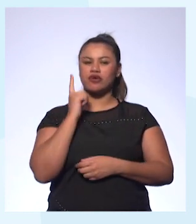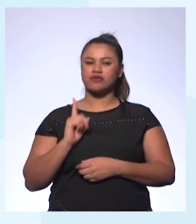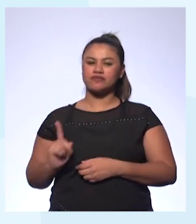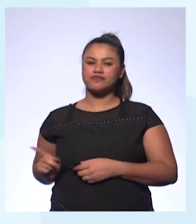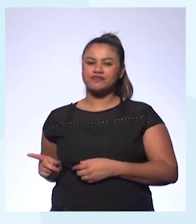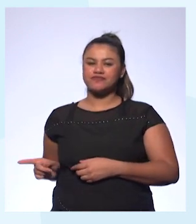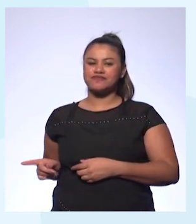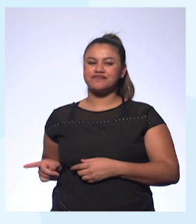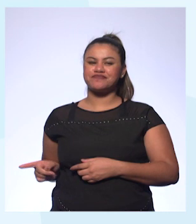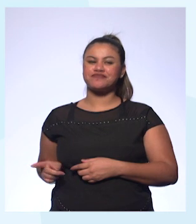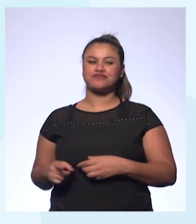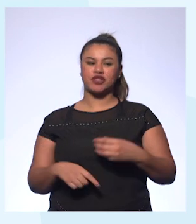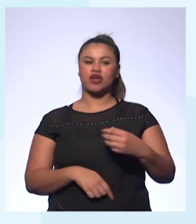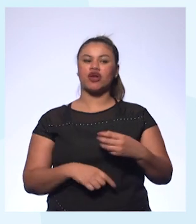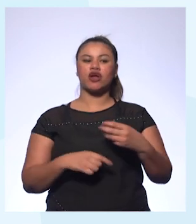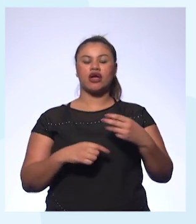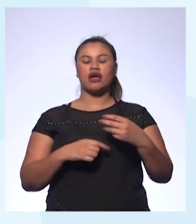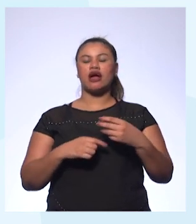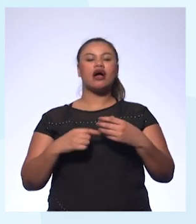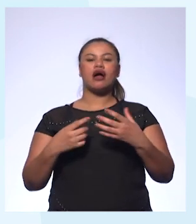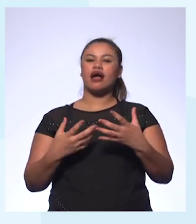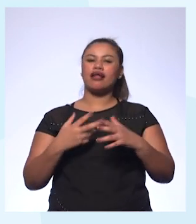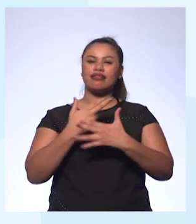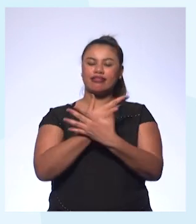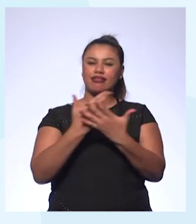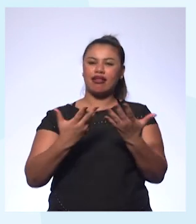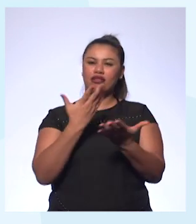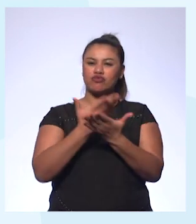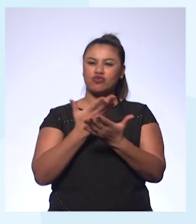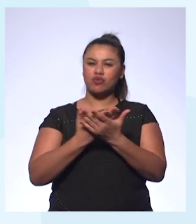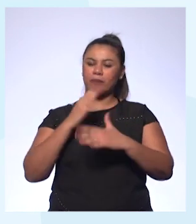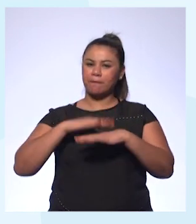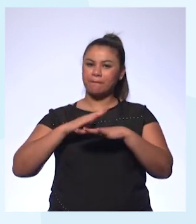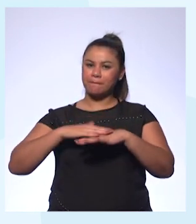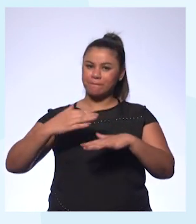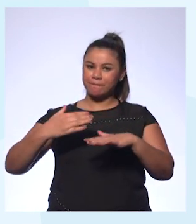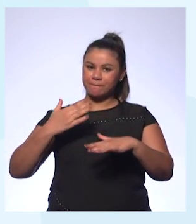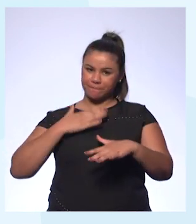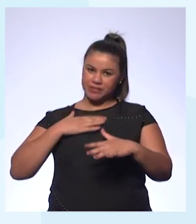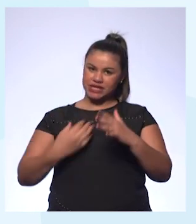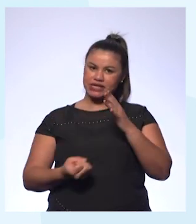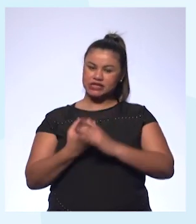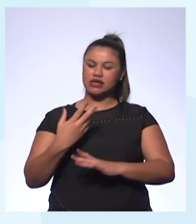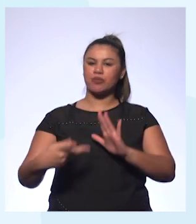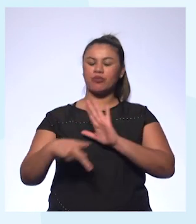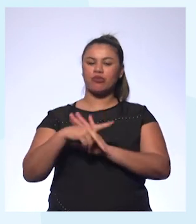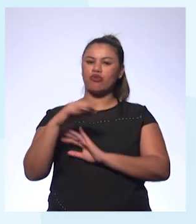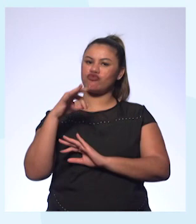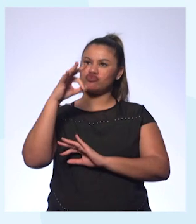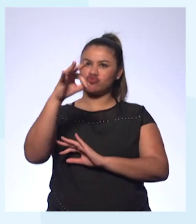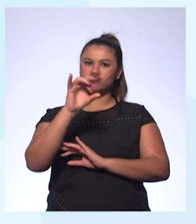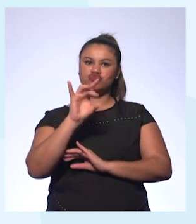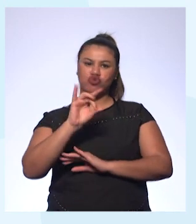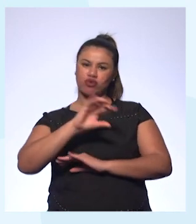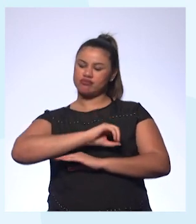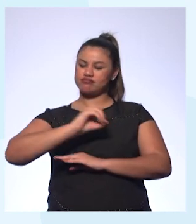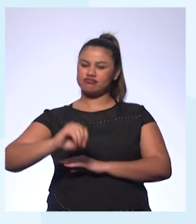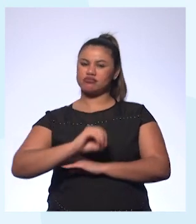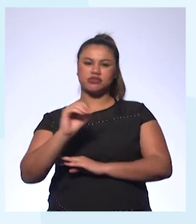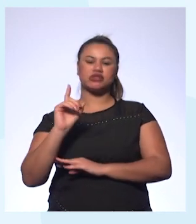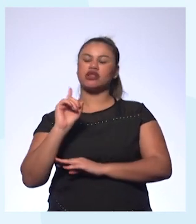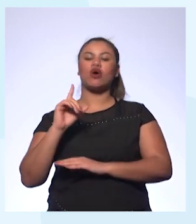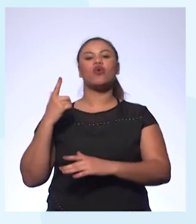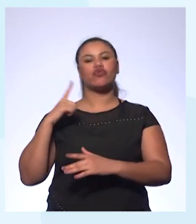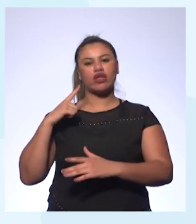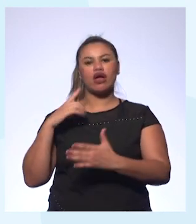criei uma playlist para vocês de algumas aulas que eu montei sobre futuro não são só ao centro de mídias tem outras aulas também